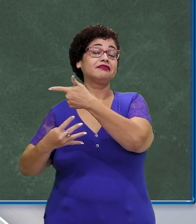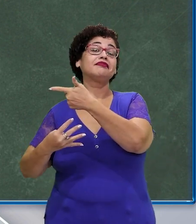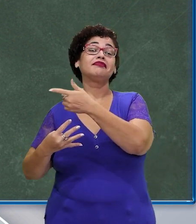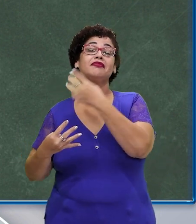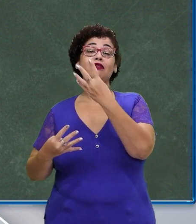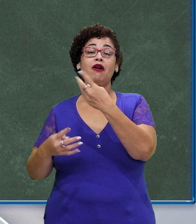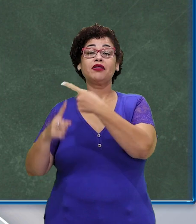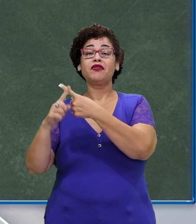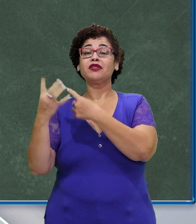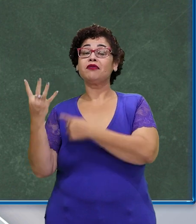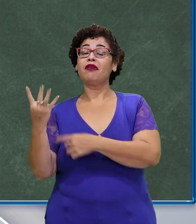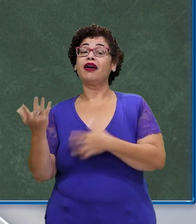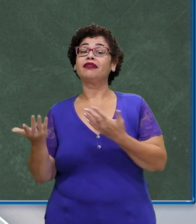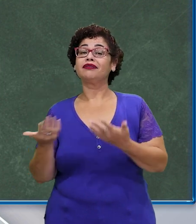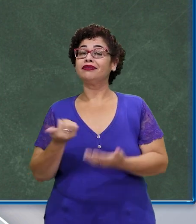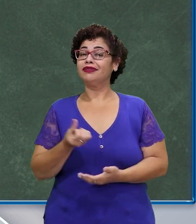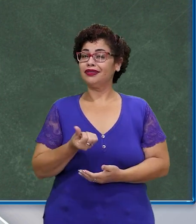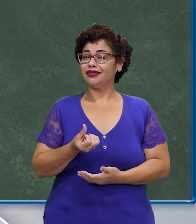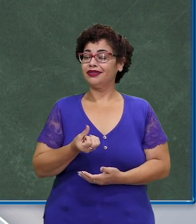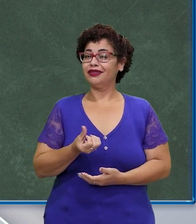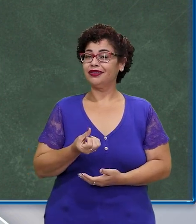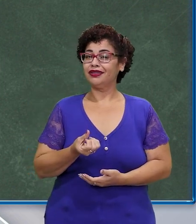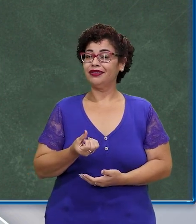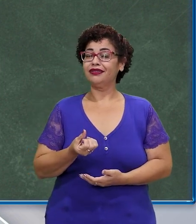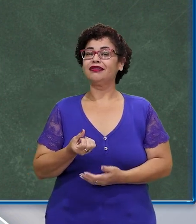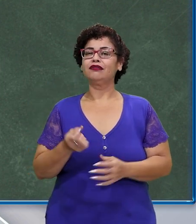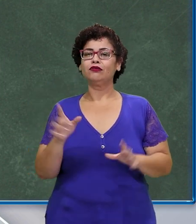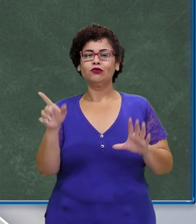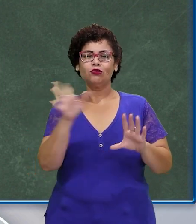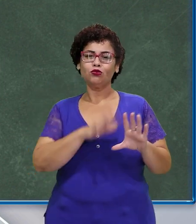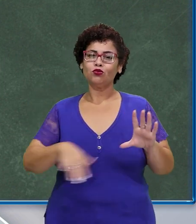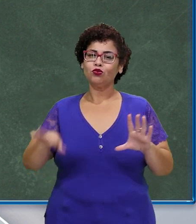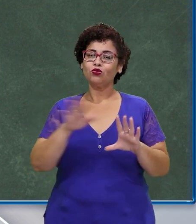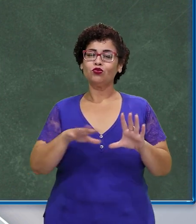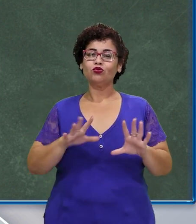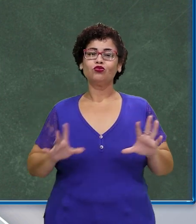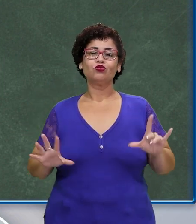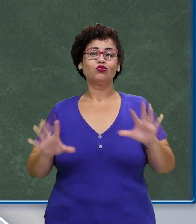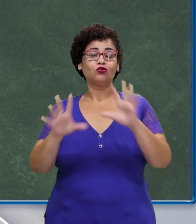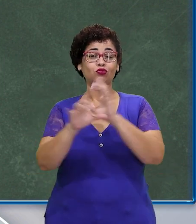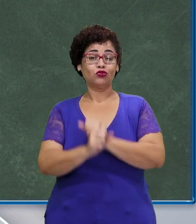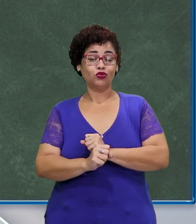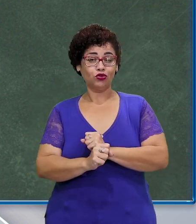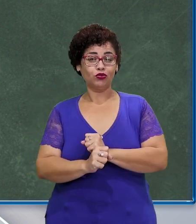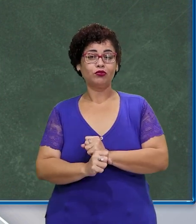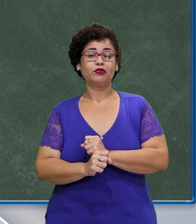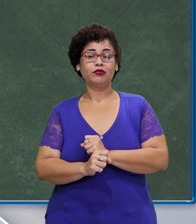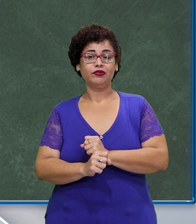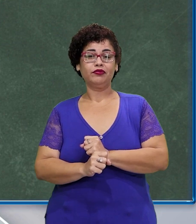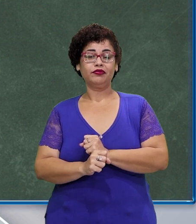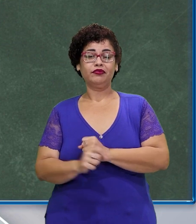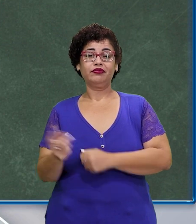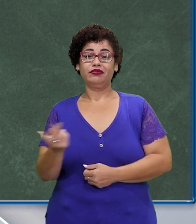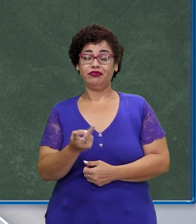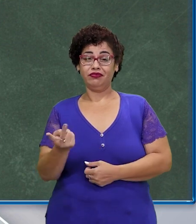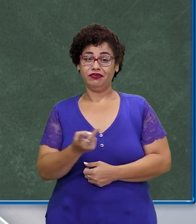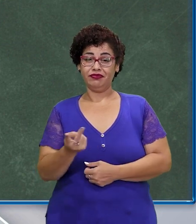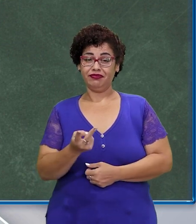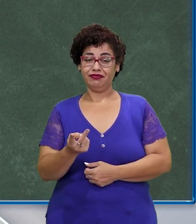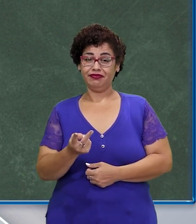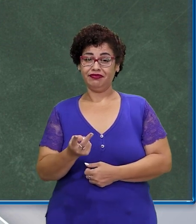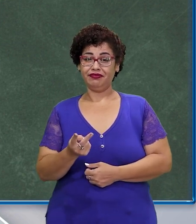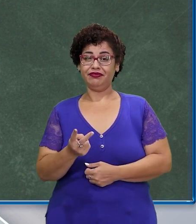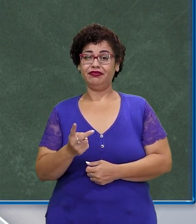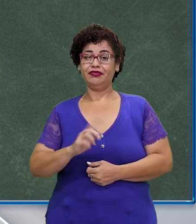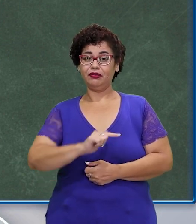dá? 4 vezes 4, 16. Somando os dois, os quadrados dos, a soma